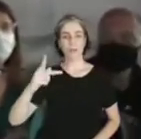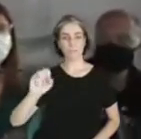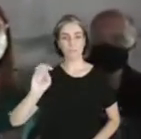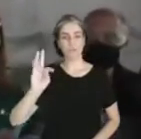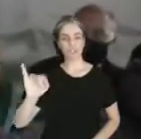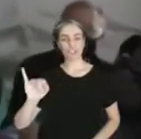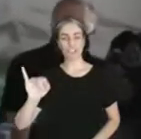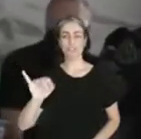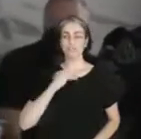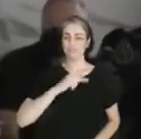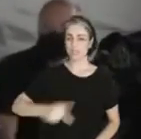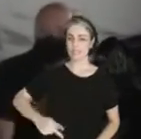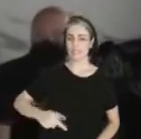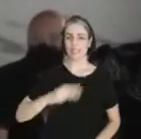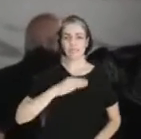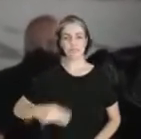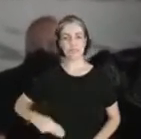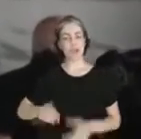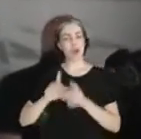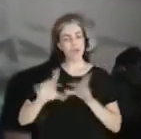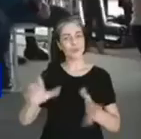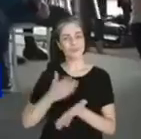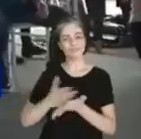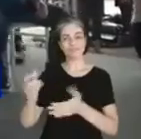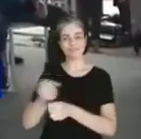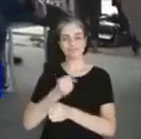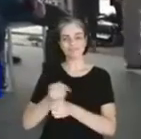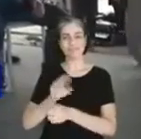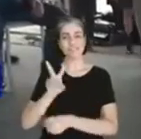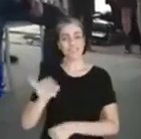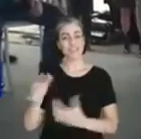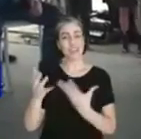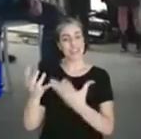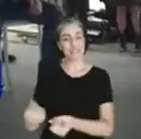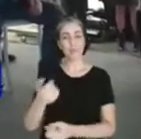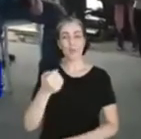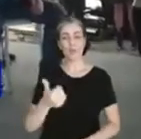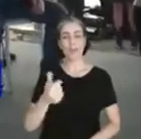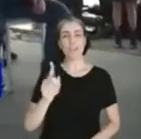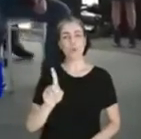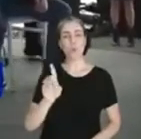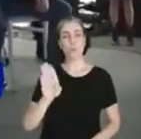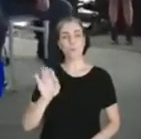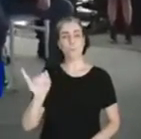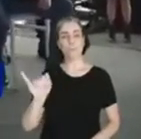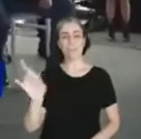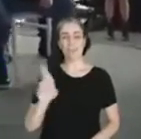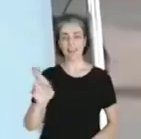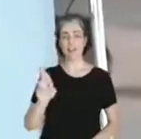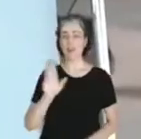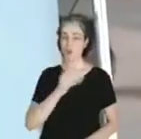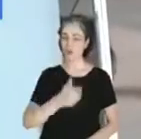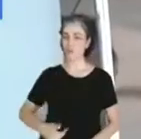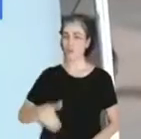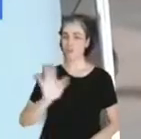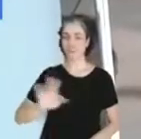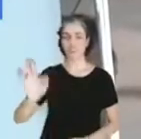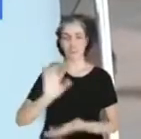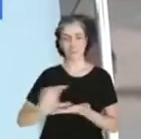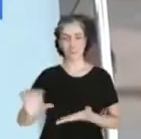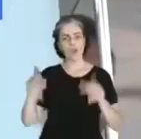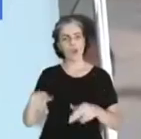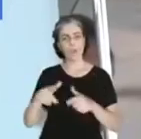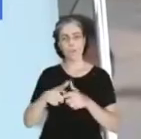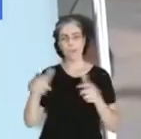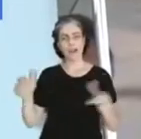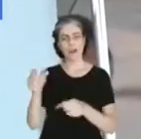ministro autorizaram o início da construção do empreendimento, que vai receber quase R$1 bilhão do governo federal. A maior